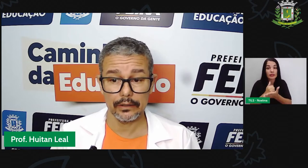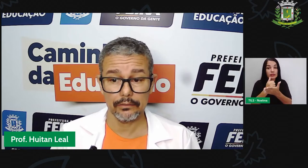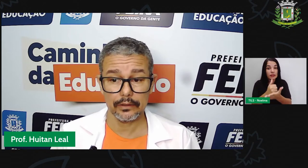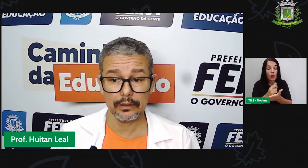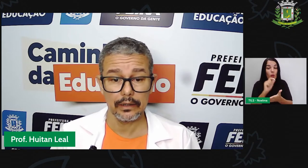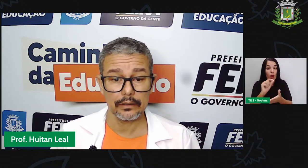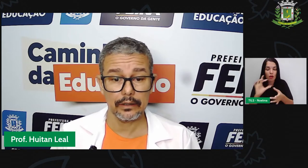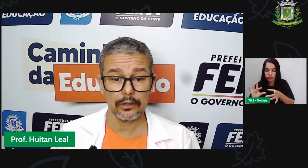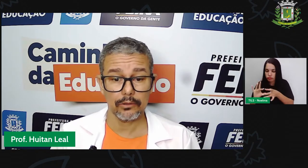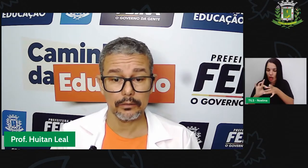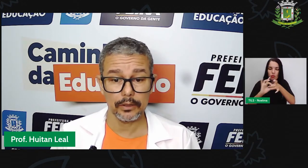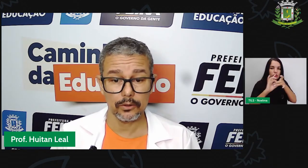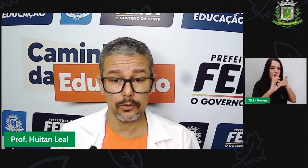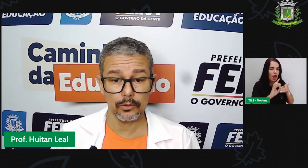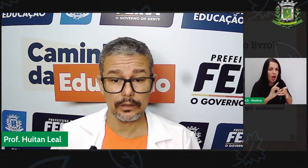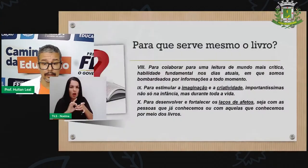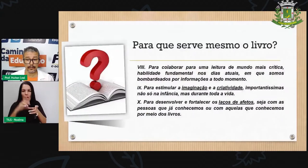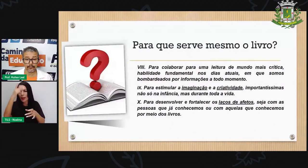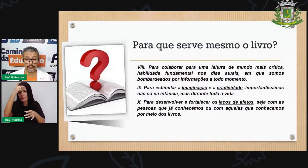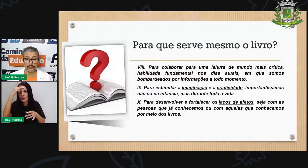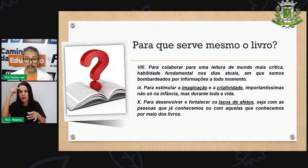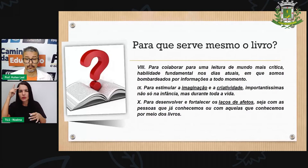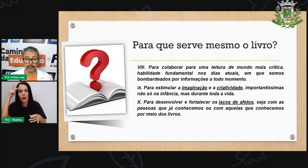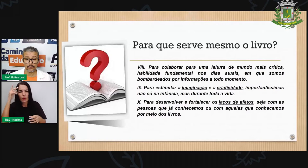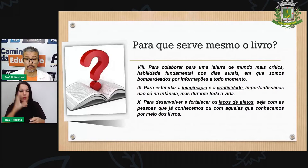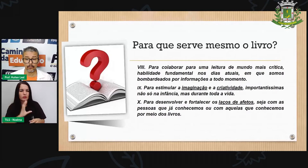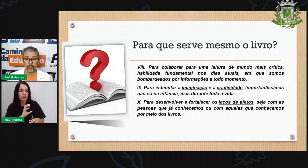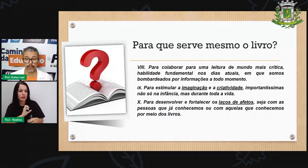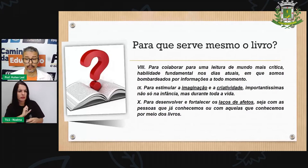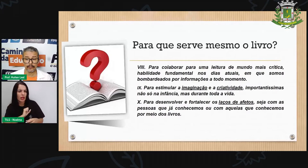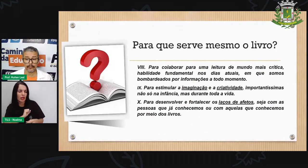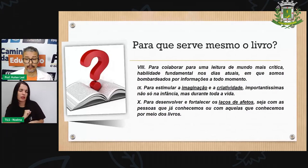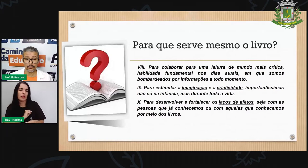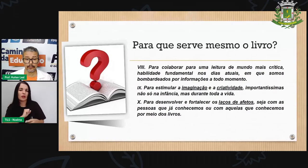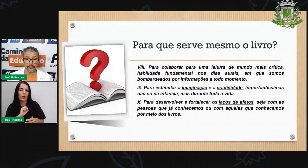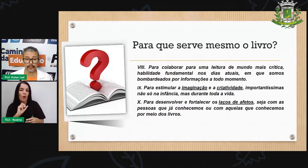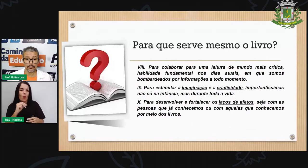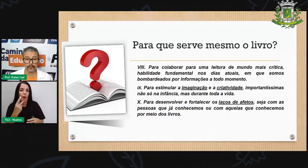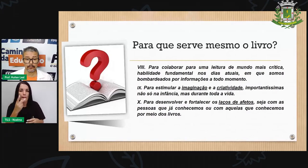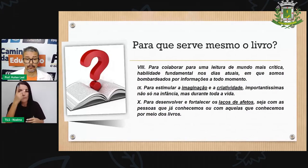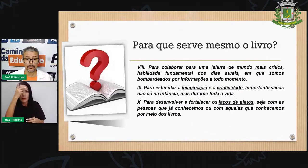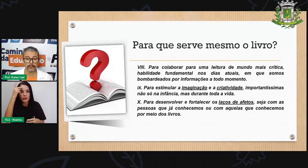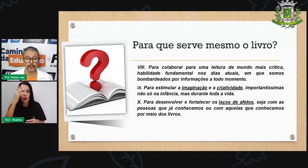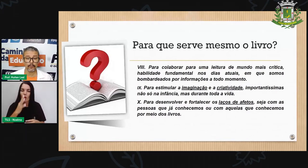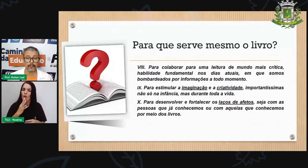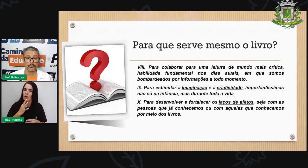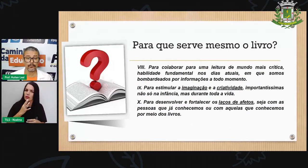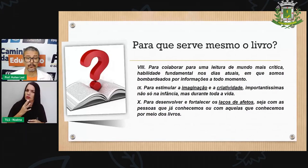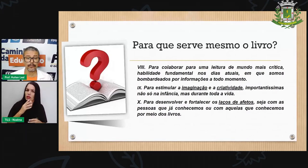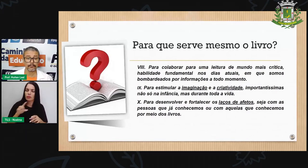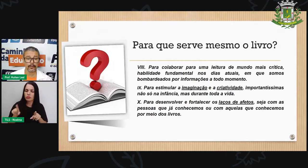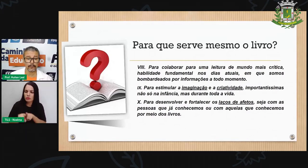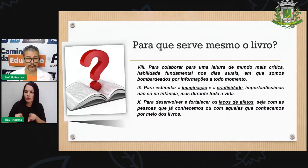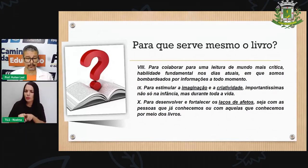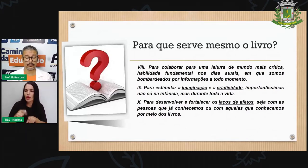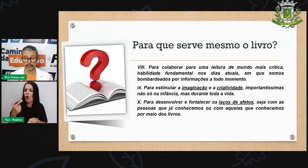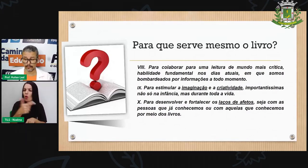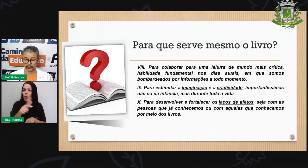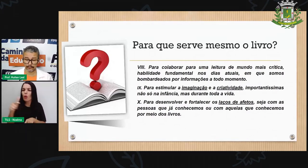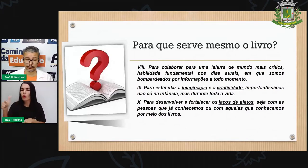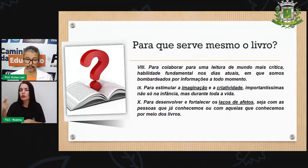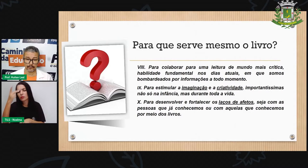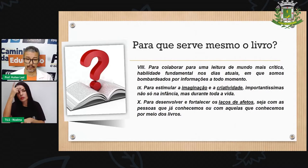afetivos, seja com as pessoas que já conhecemos ou com aqueles que conhecemos por meio dos próprios